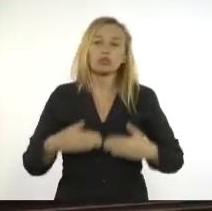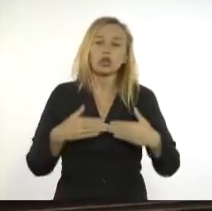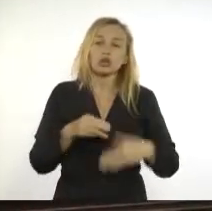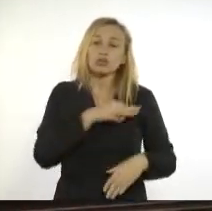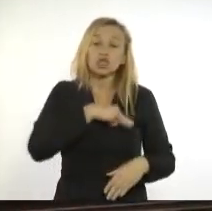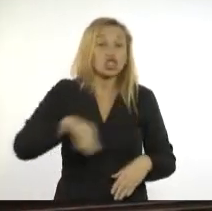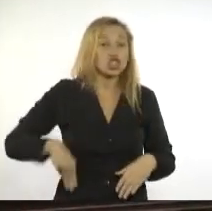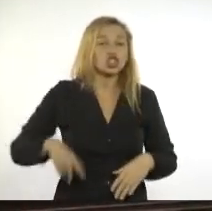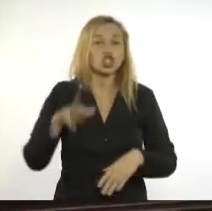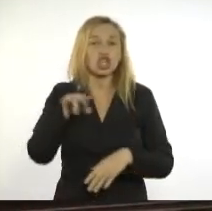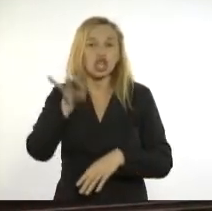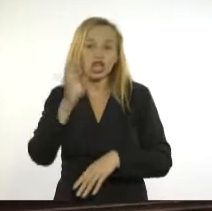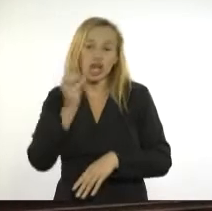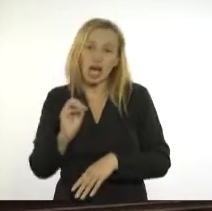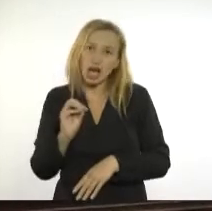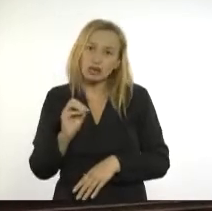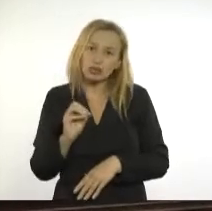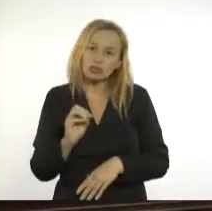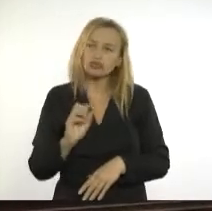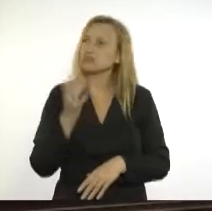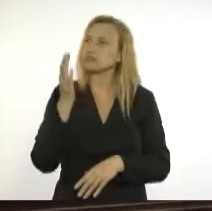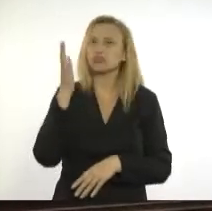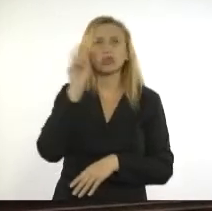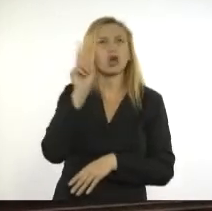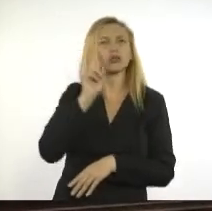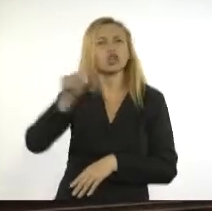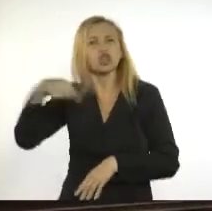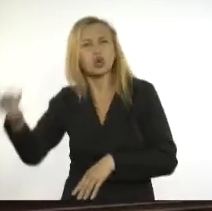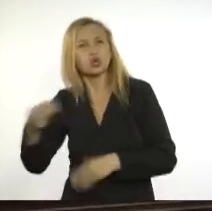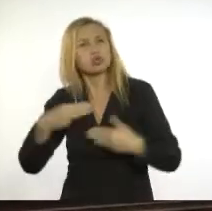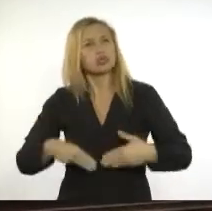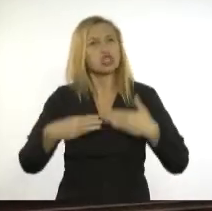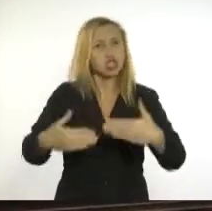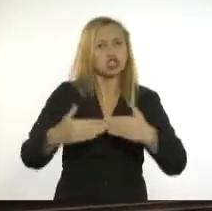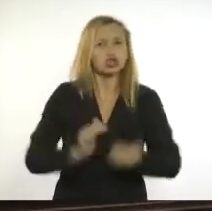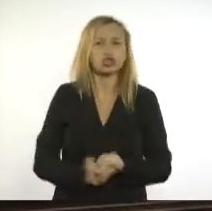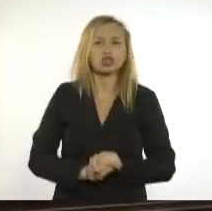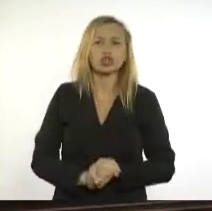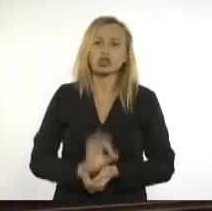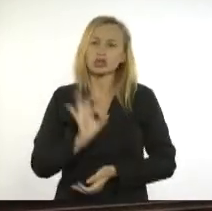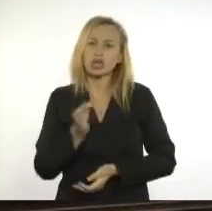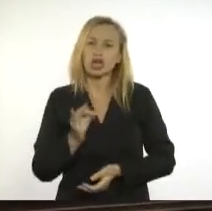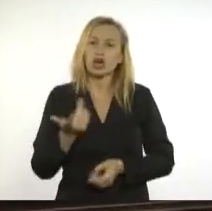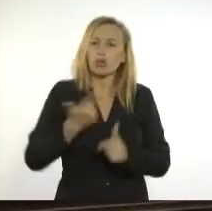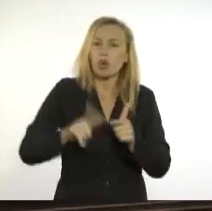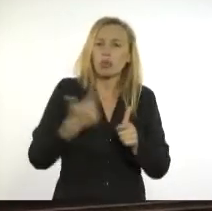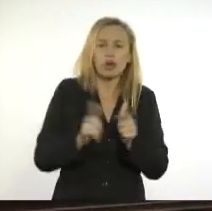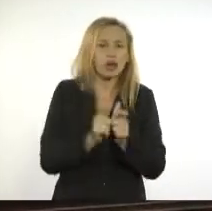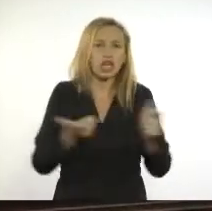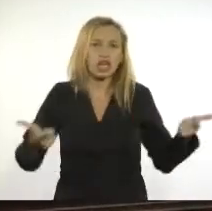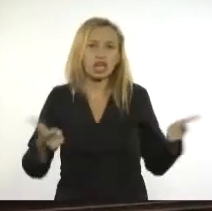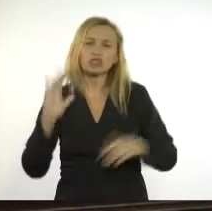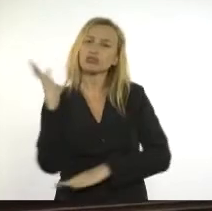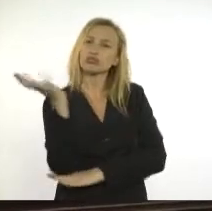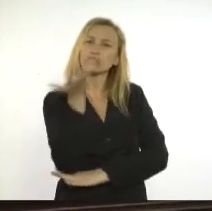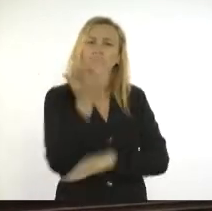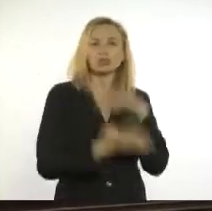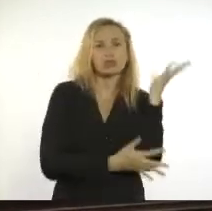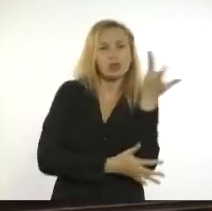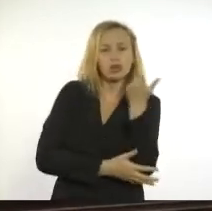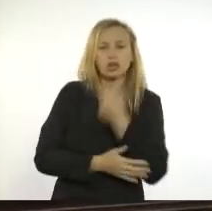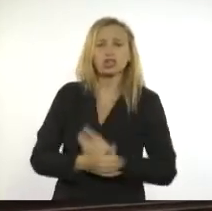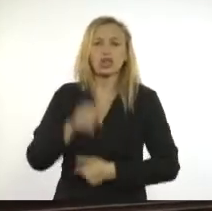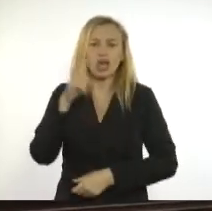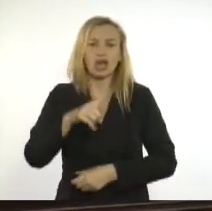que tenha dito o óbvio, que o maior problema do Brasil em questão ecológica, em questão ambiental, é o